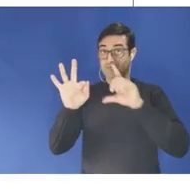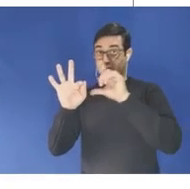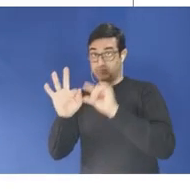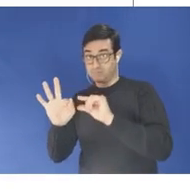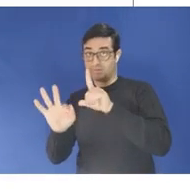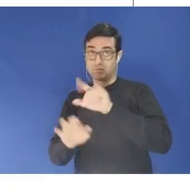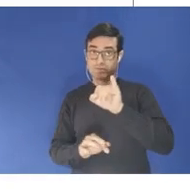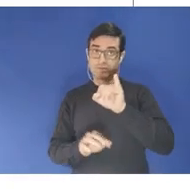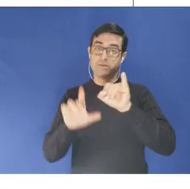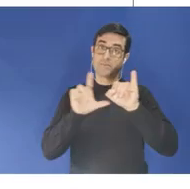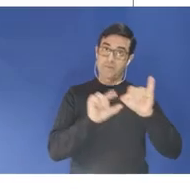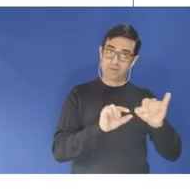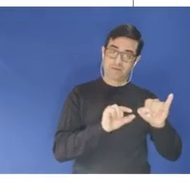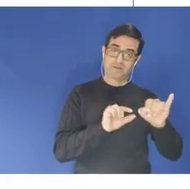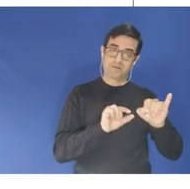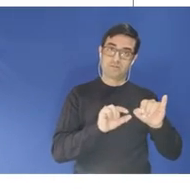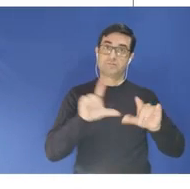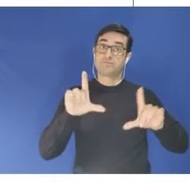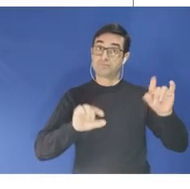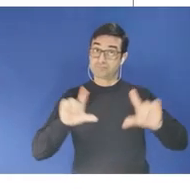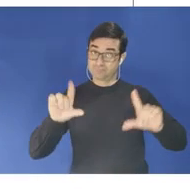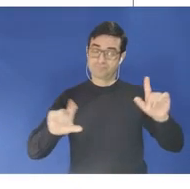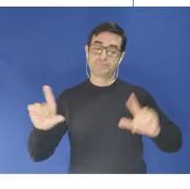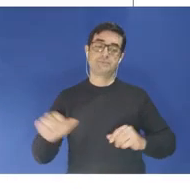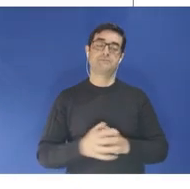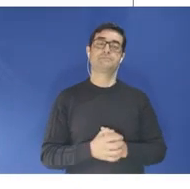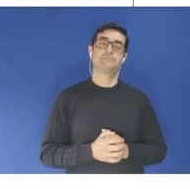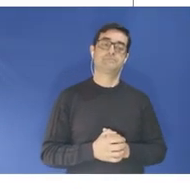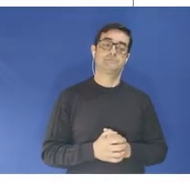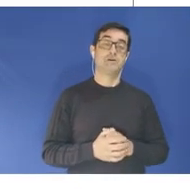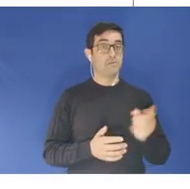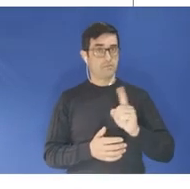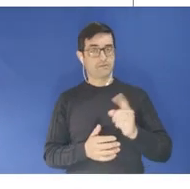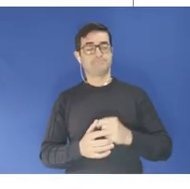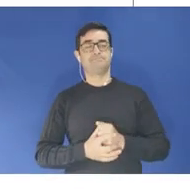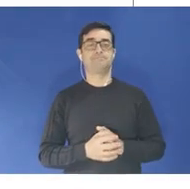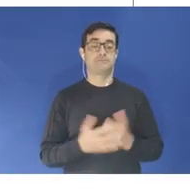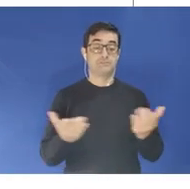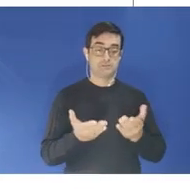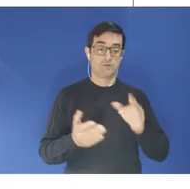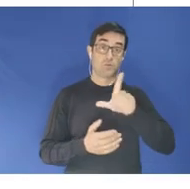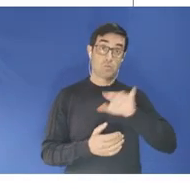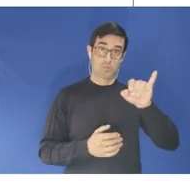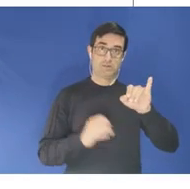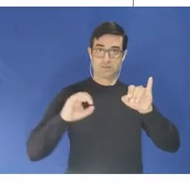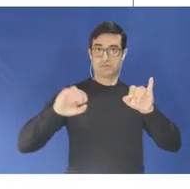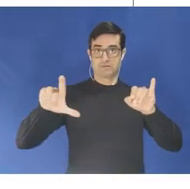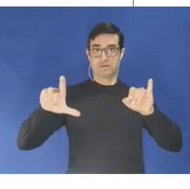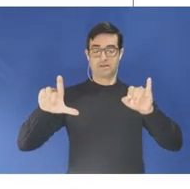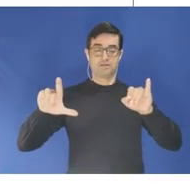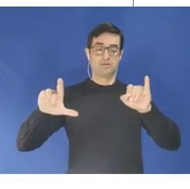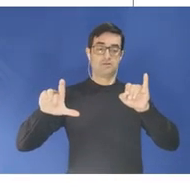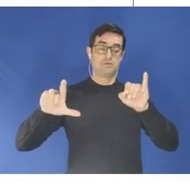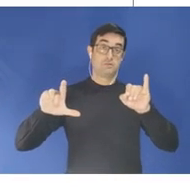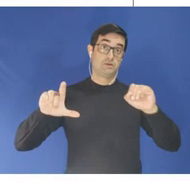flúor e o cloro é maior que o flúor, aí eu poderia dizer que o cloro é maior que o lítio. Mas não é o caso. Tanto que o lítio é maior